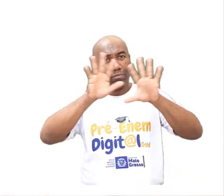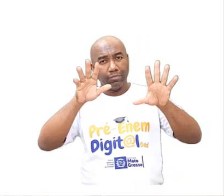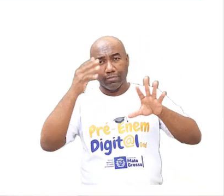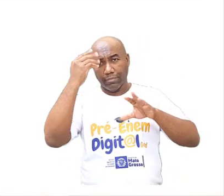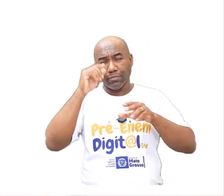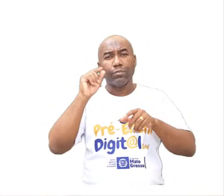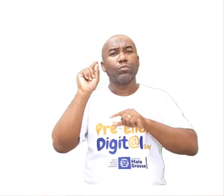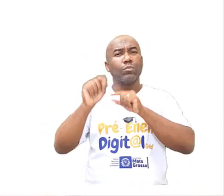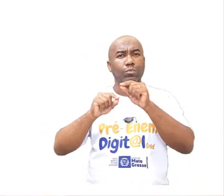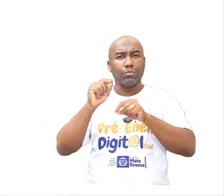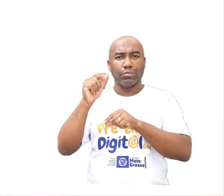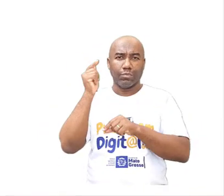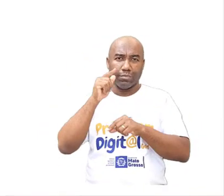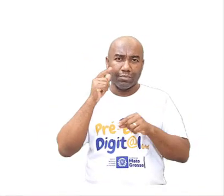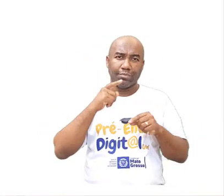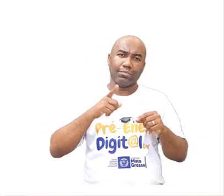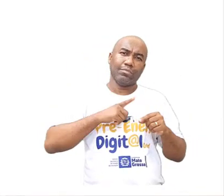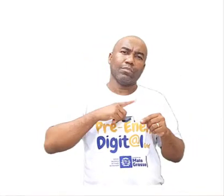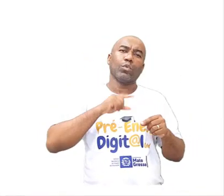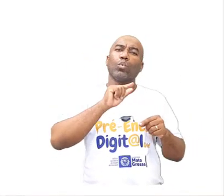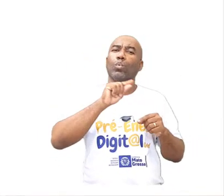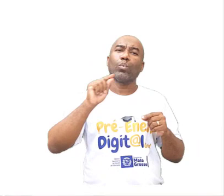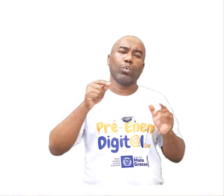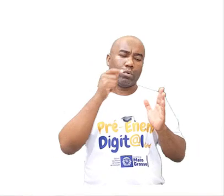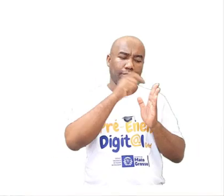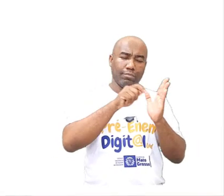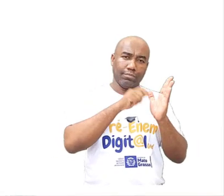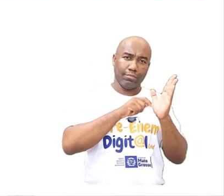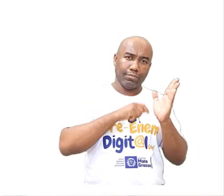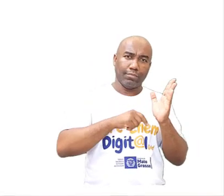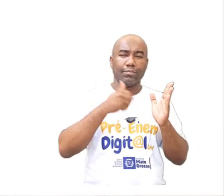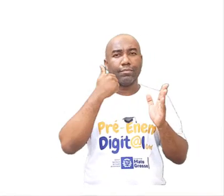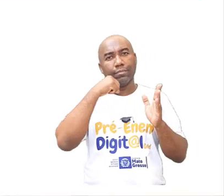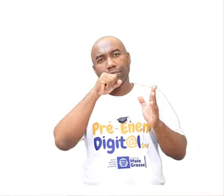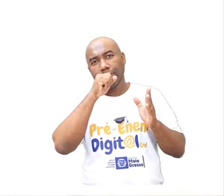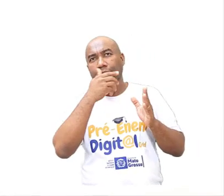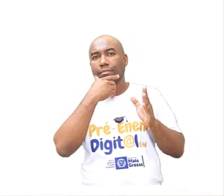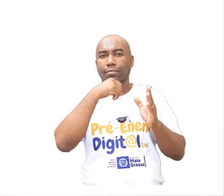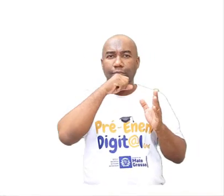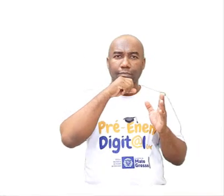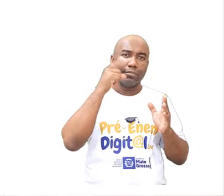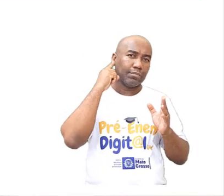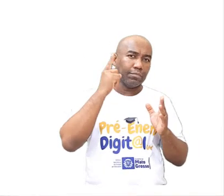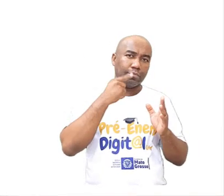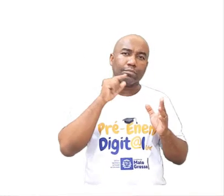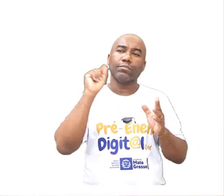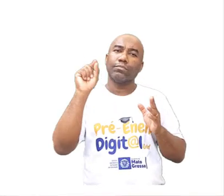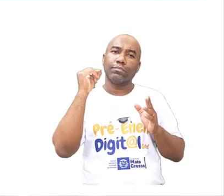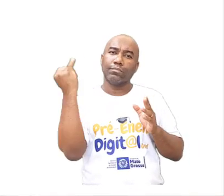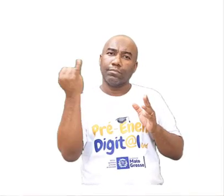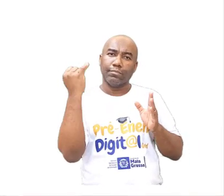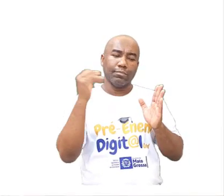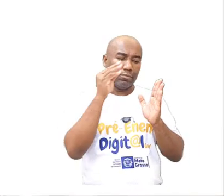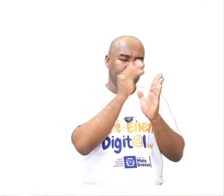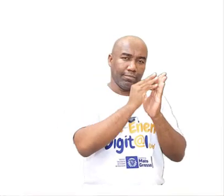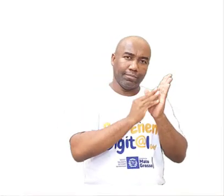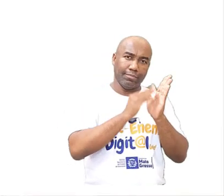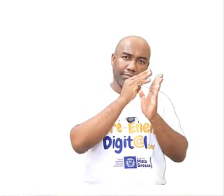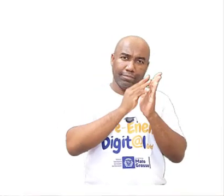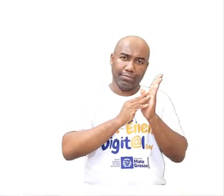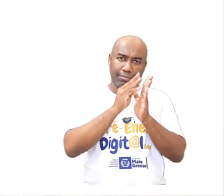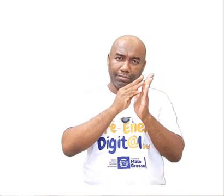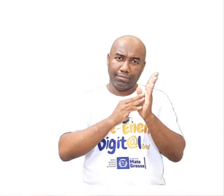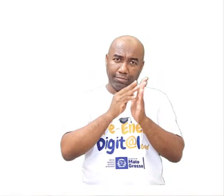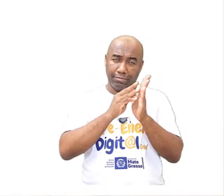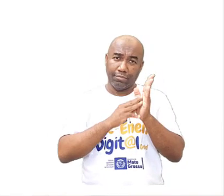a sociedade civil, em especial os pais de surdos. Ai, olha que legal. Então,